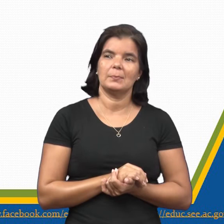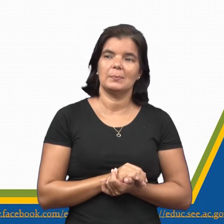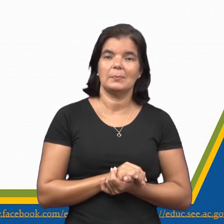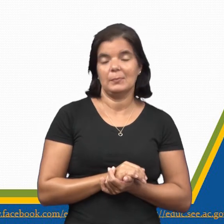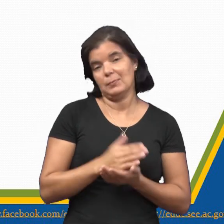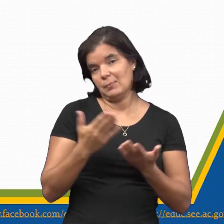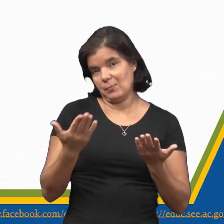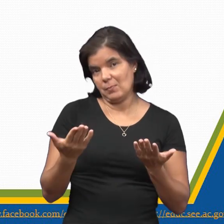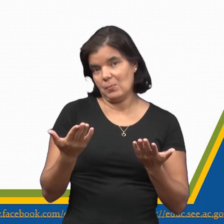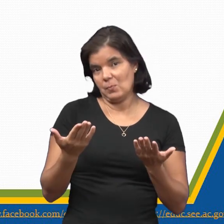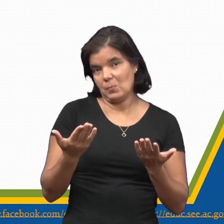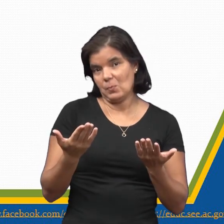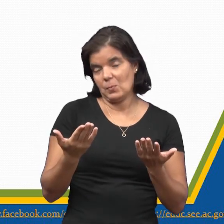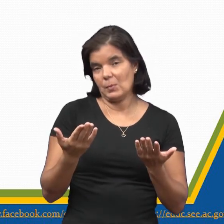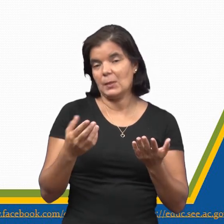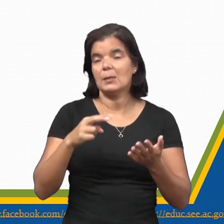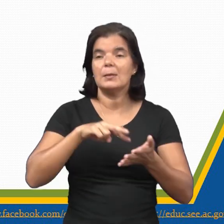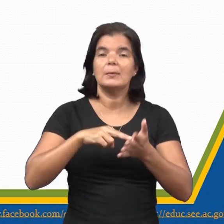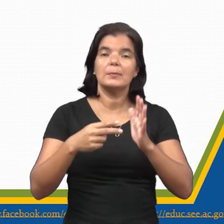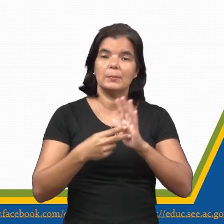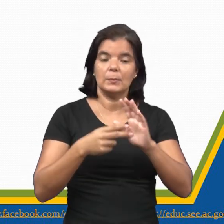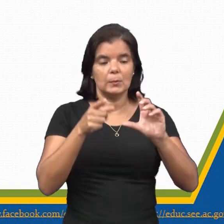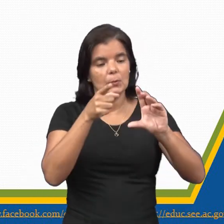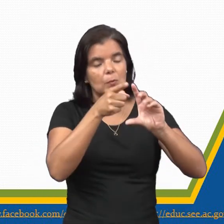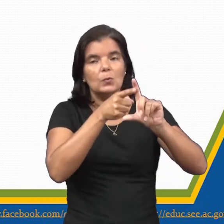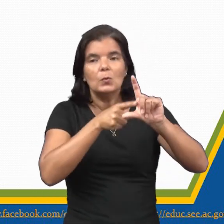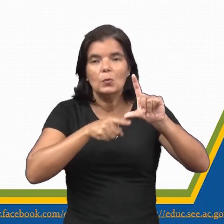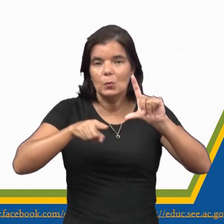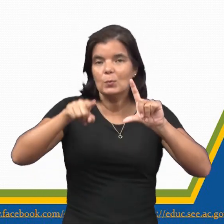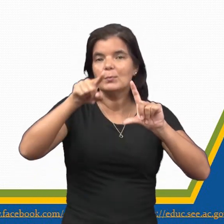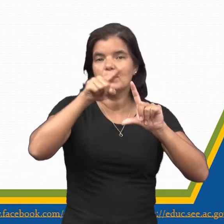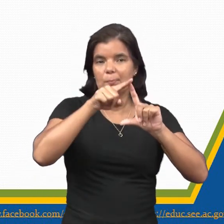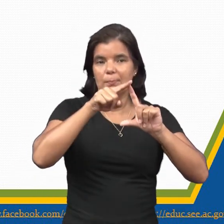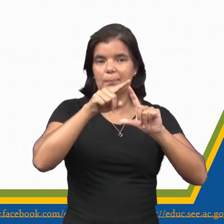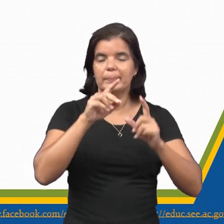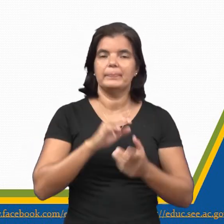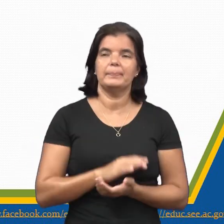Falando mais popularmente, é o contorno de um círculo.